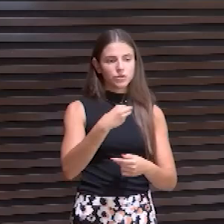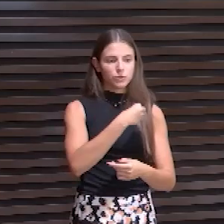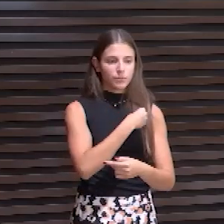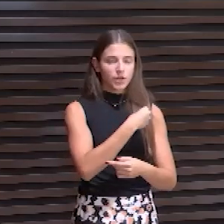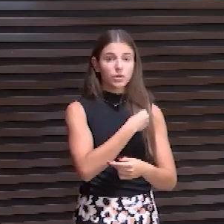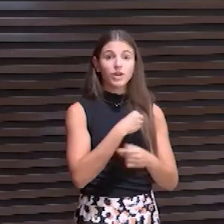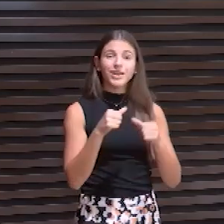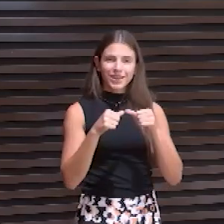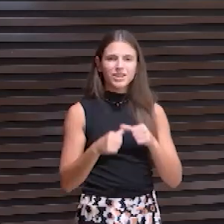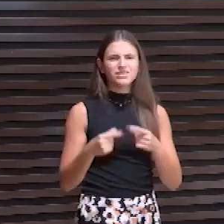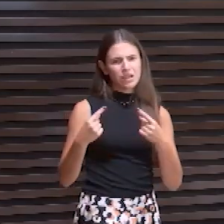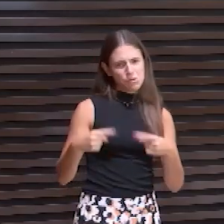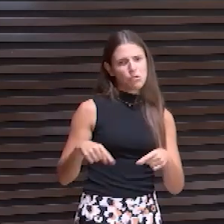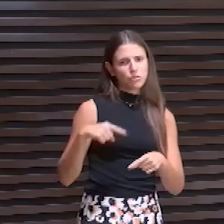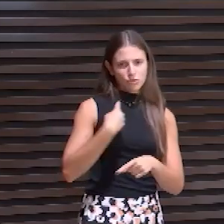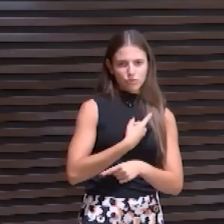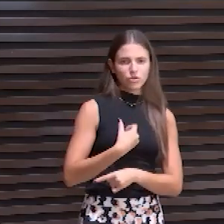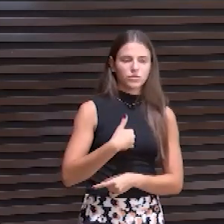ego. Mas como assim?